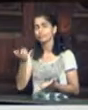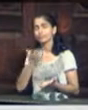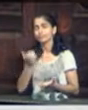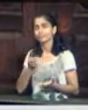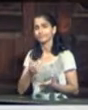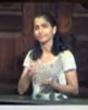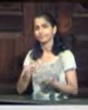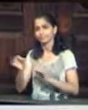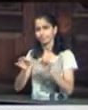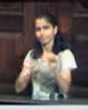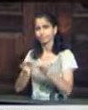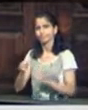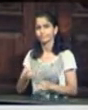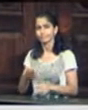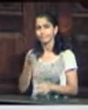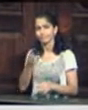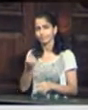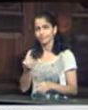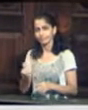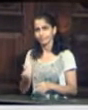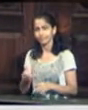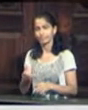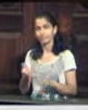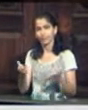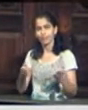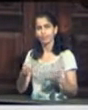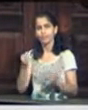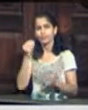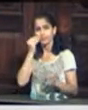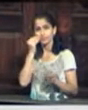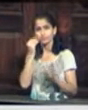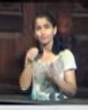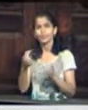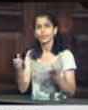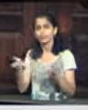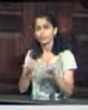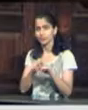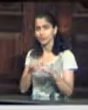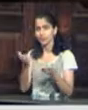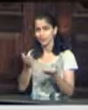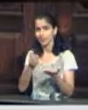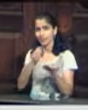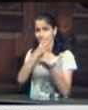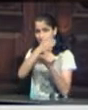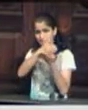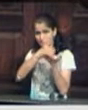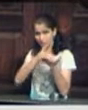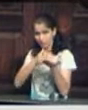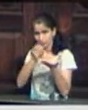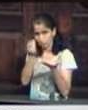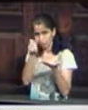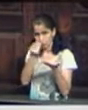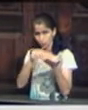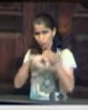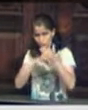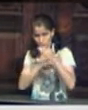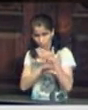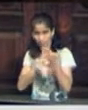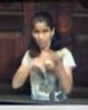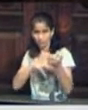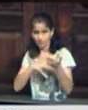aqui, nesse projeto dos fundos, a tentativa de amealhar a metade dos valores que hoje